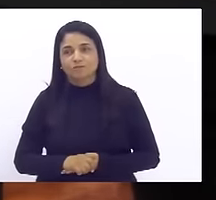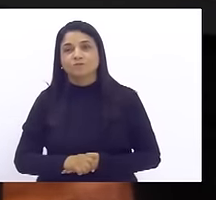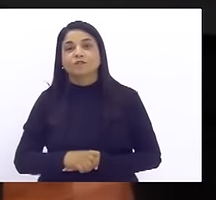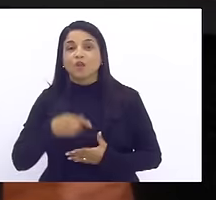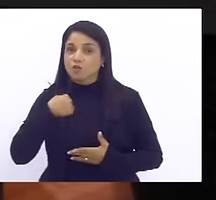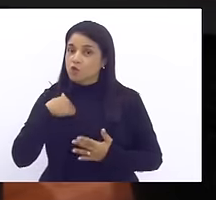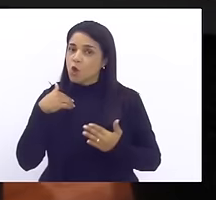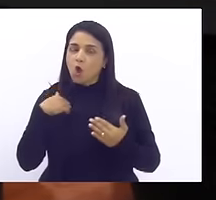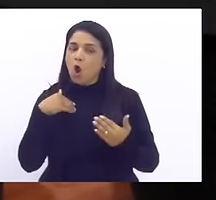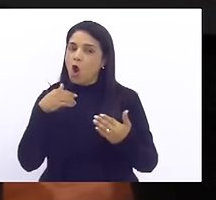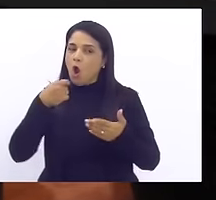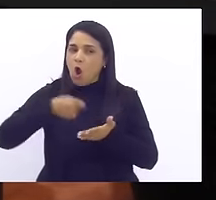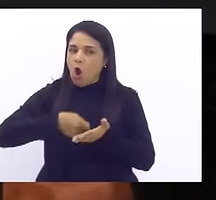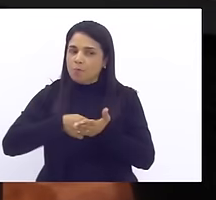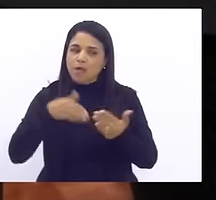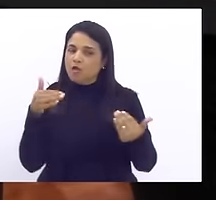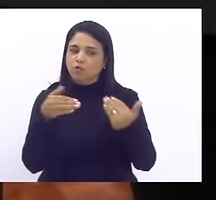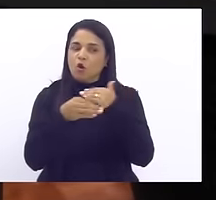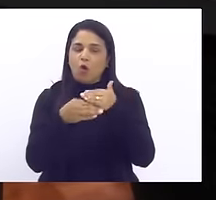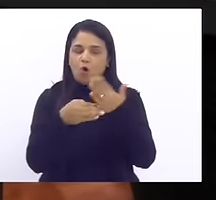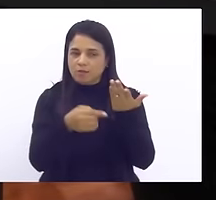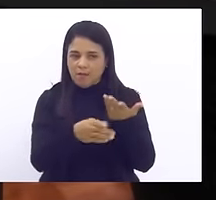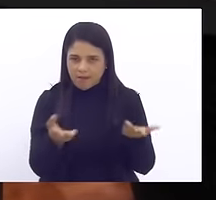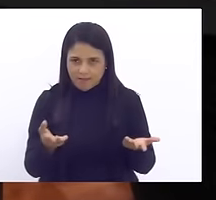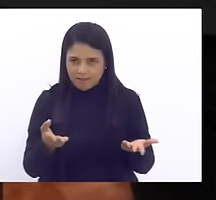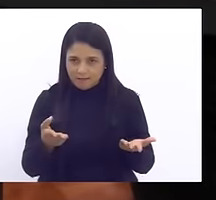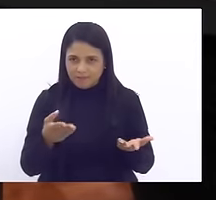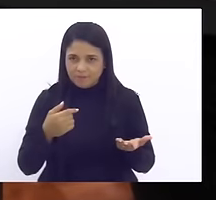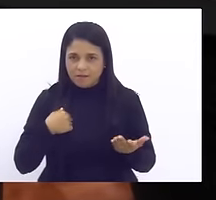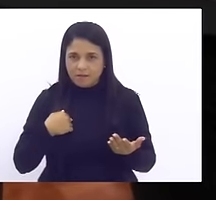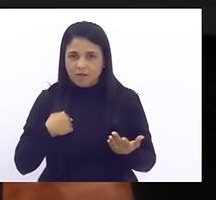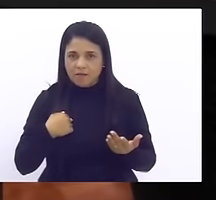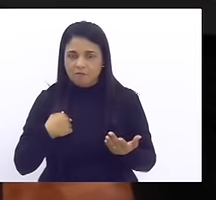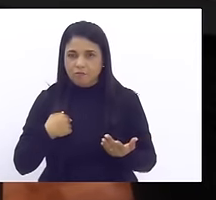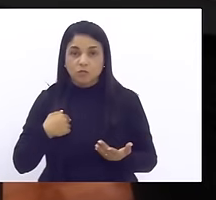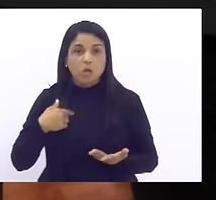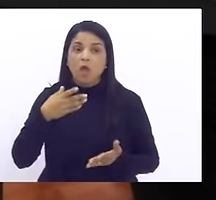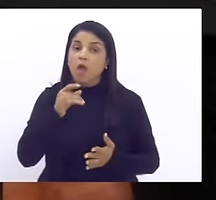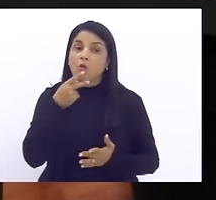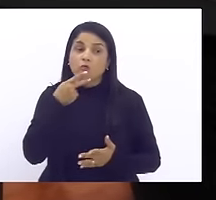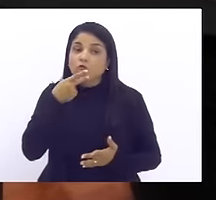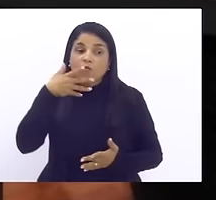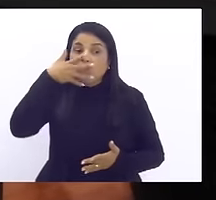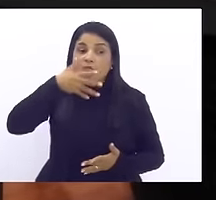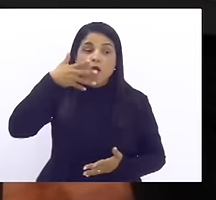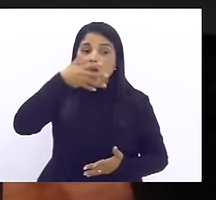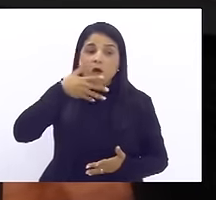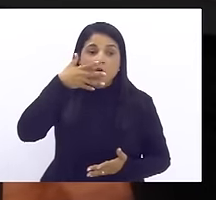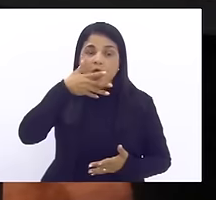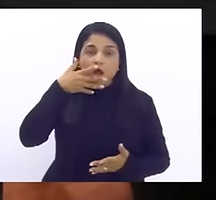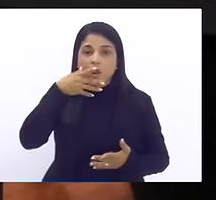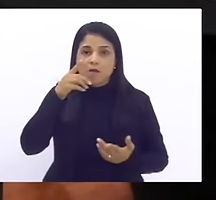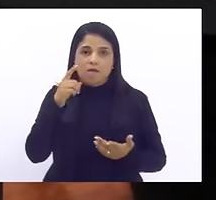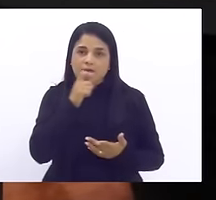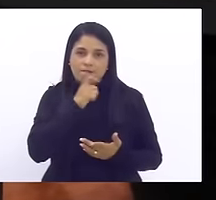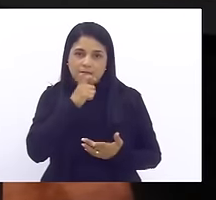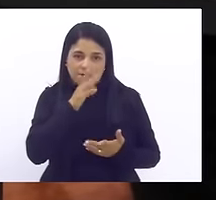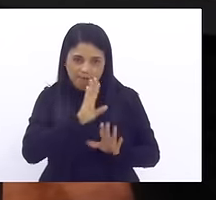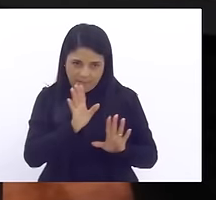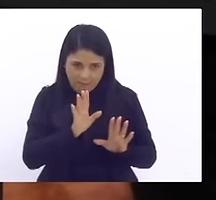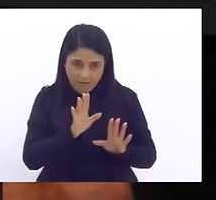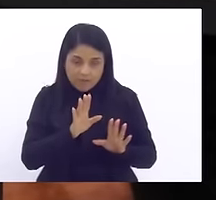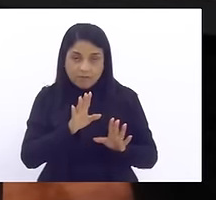para guardar com a sua com a sua terra mas o senhor não tem direito de falar que ela a minha fala mas é locução eu tô cobrando nada eu estou afirmando